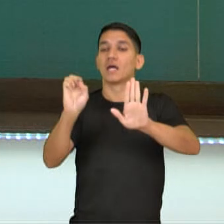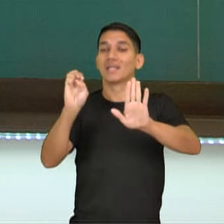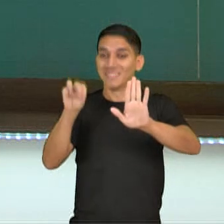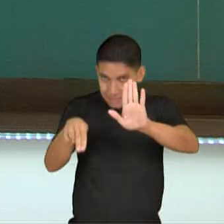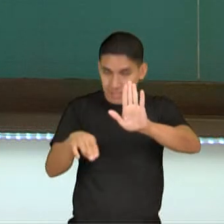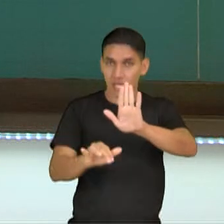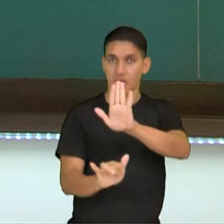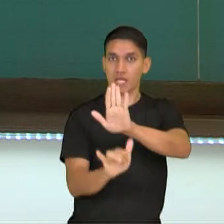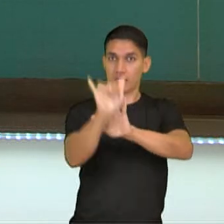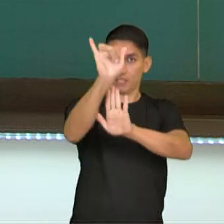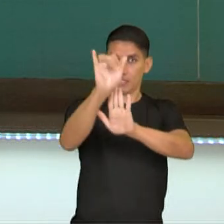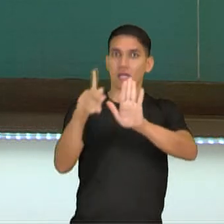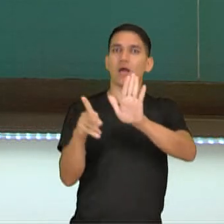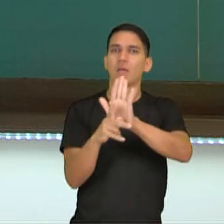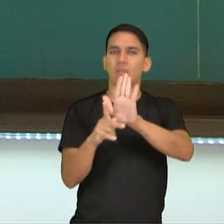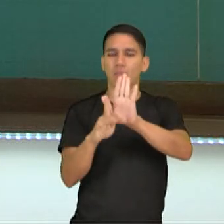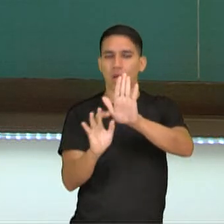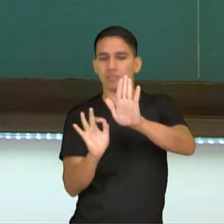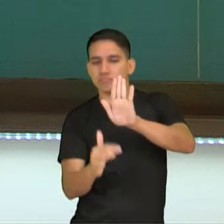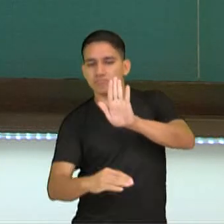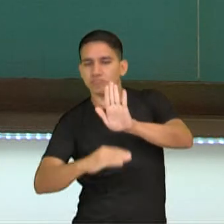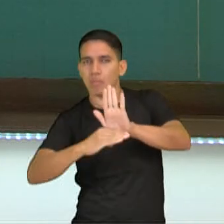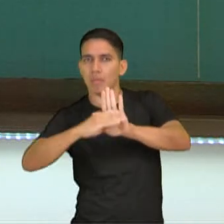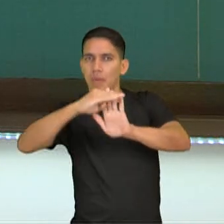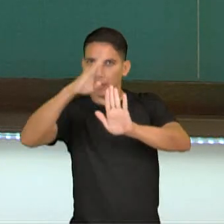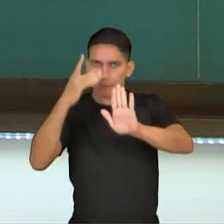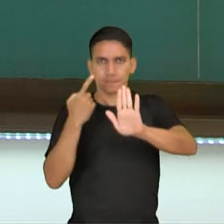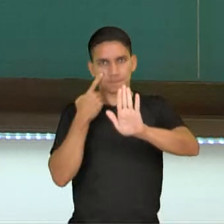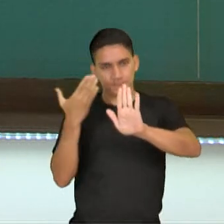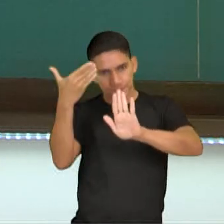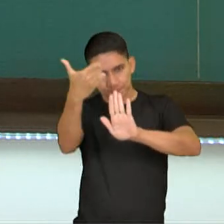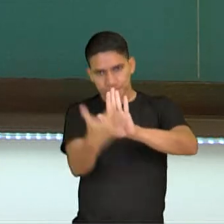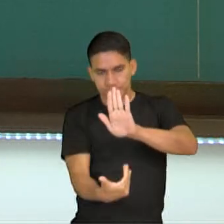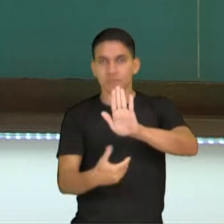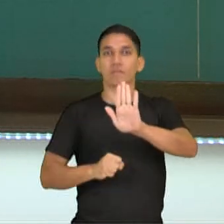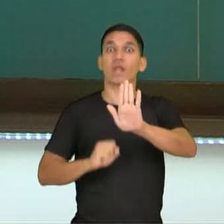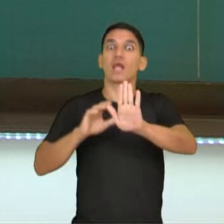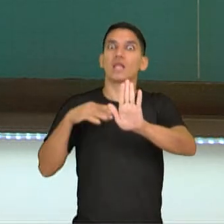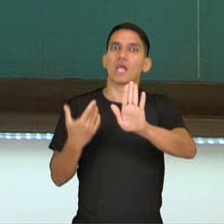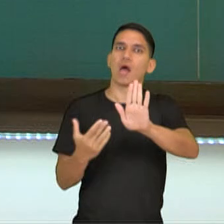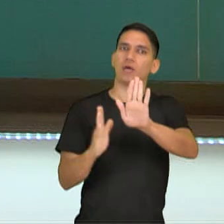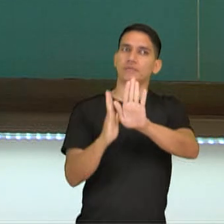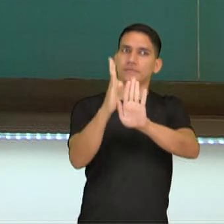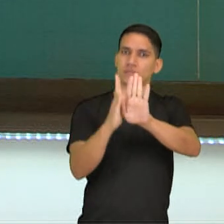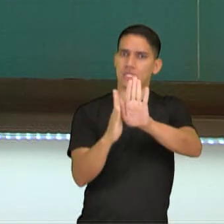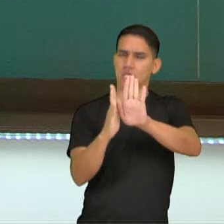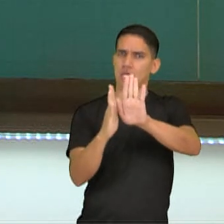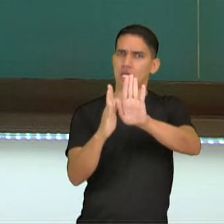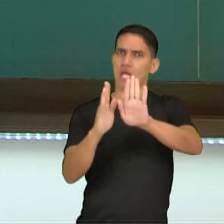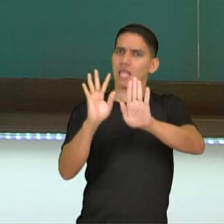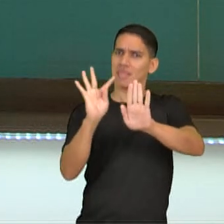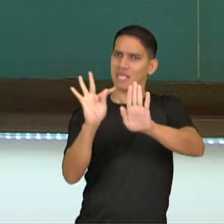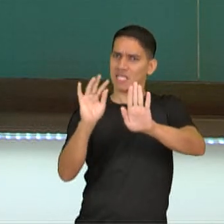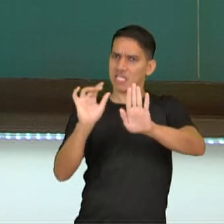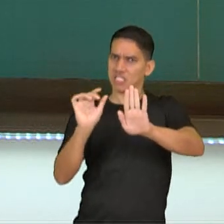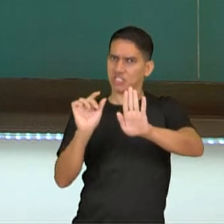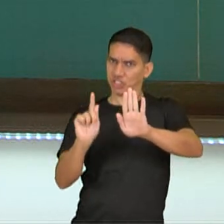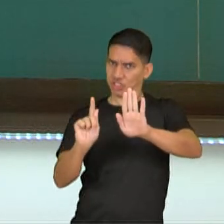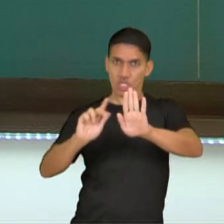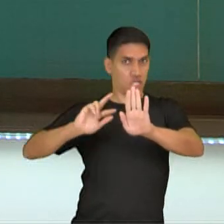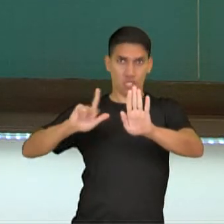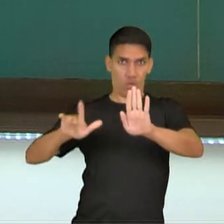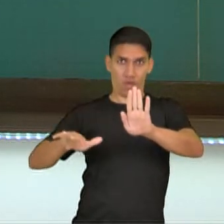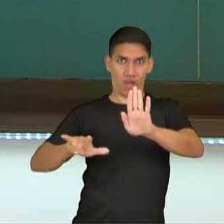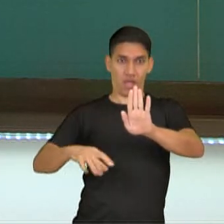eixo y, que é o eixo das ordenadas. Então, a tangente não vai ser nem no eixo x e nem no eixo y, a tangente